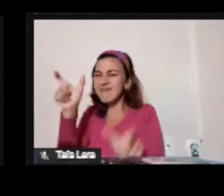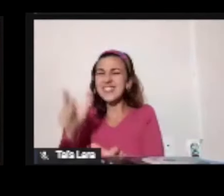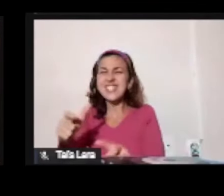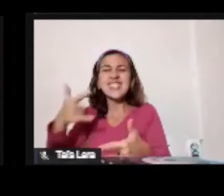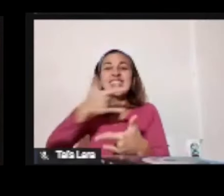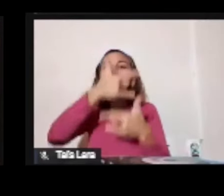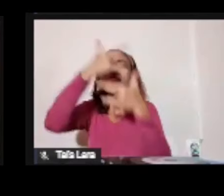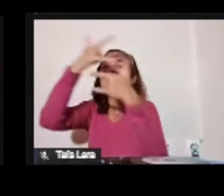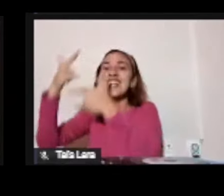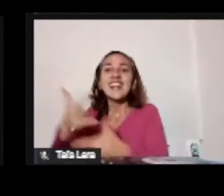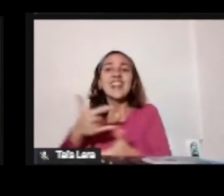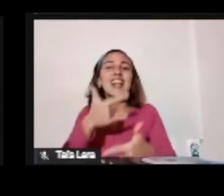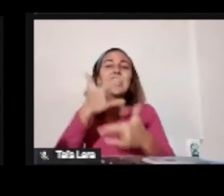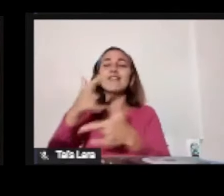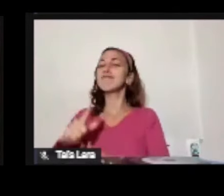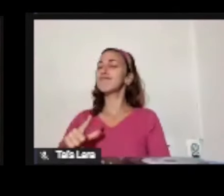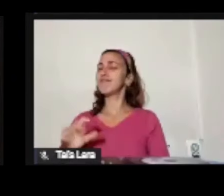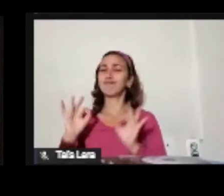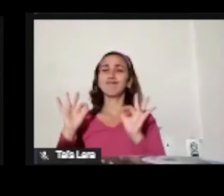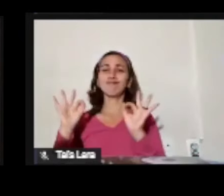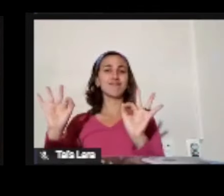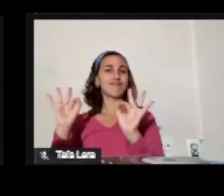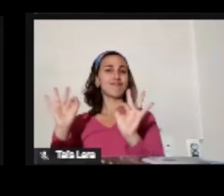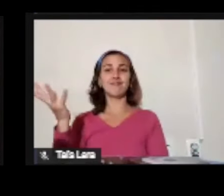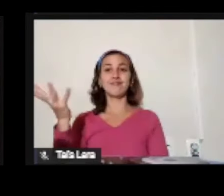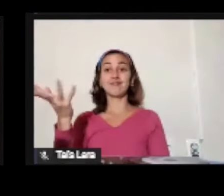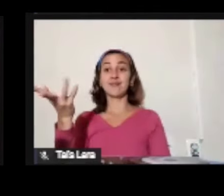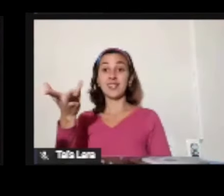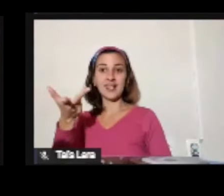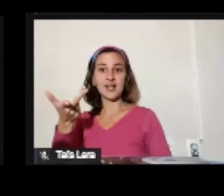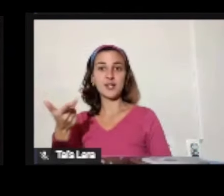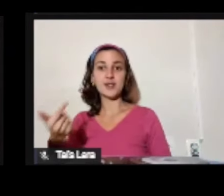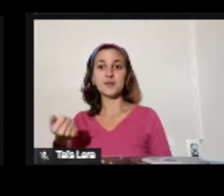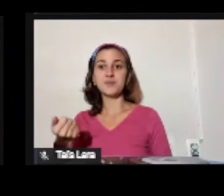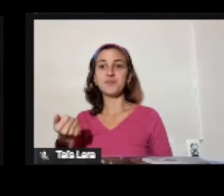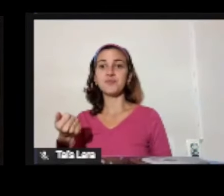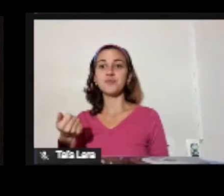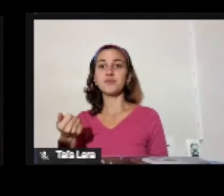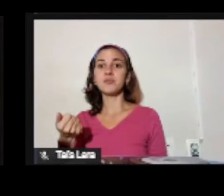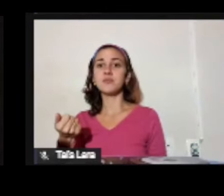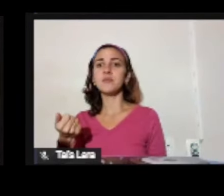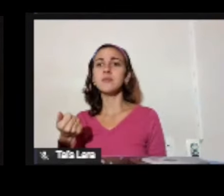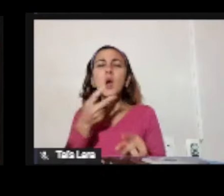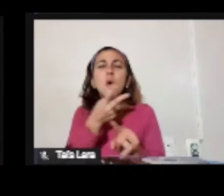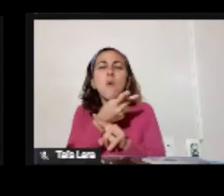muito chique. Hoje, deixa eu chegar no meu roteiro aqui.